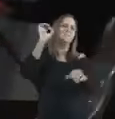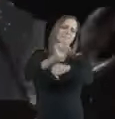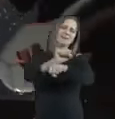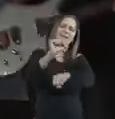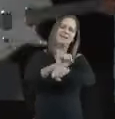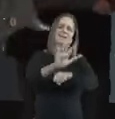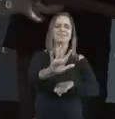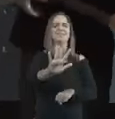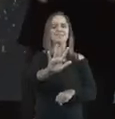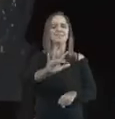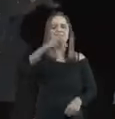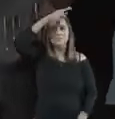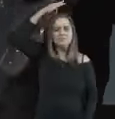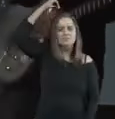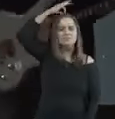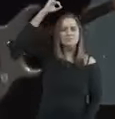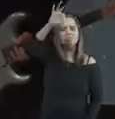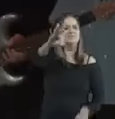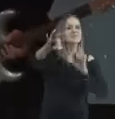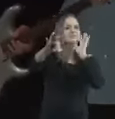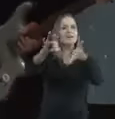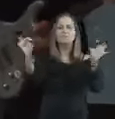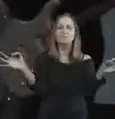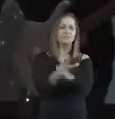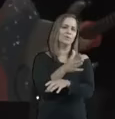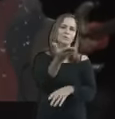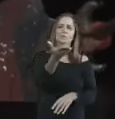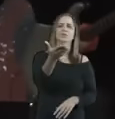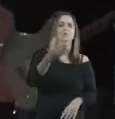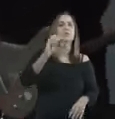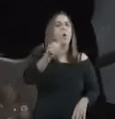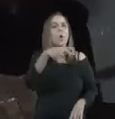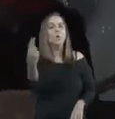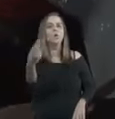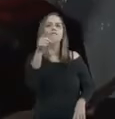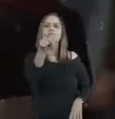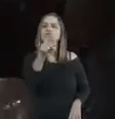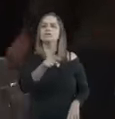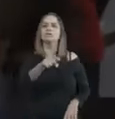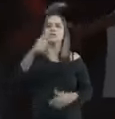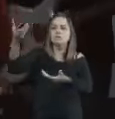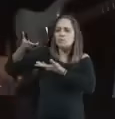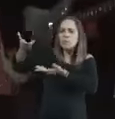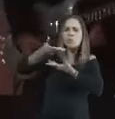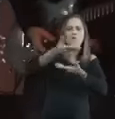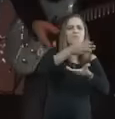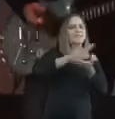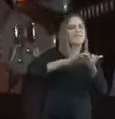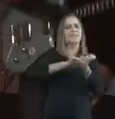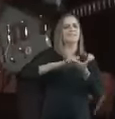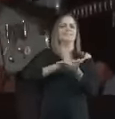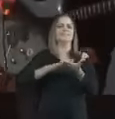trazer um visitante, que você não seja alguém que não tenha pelo menos tentado, pelo menos tentou levar alguém para a célula toda